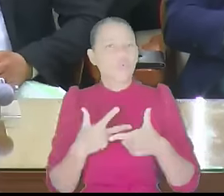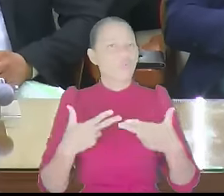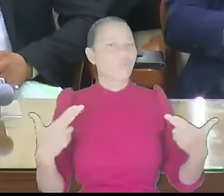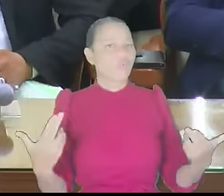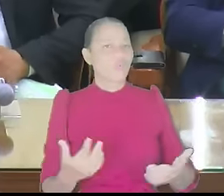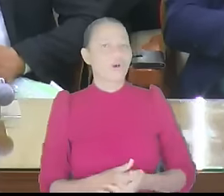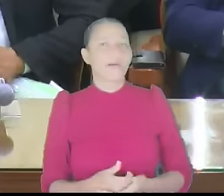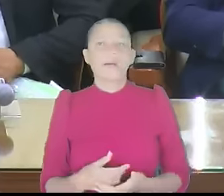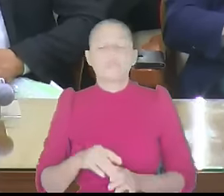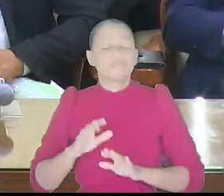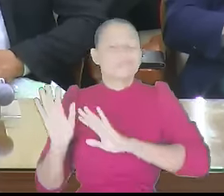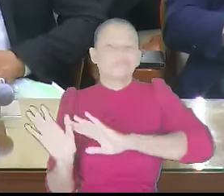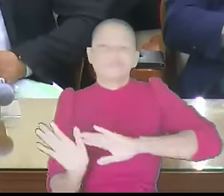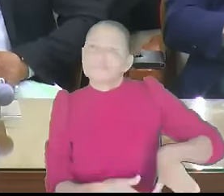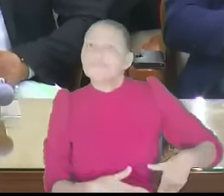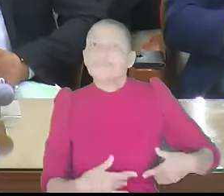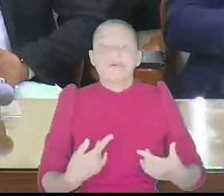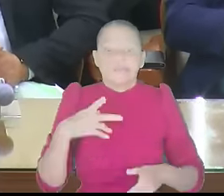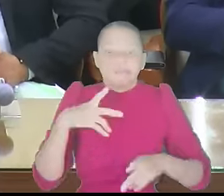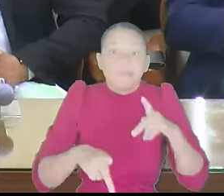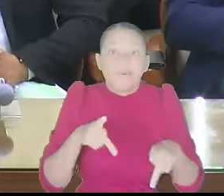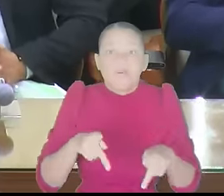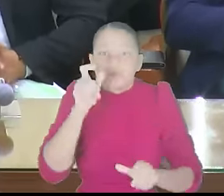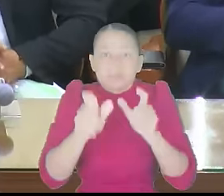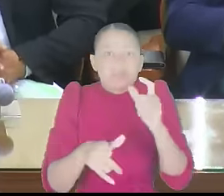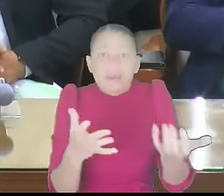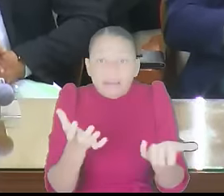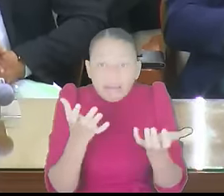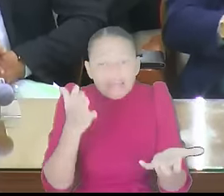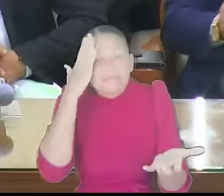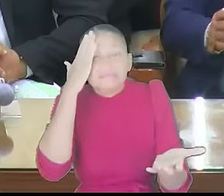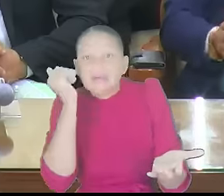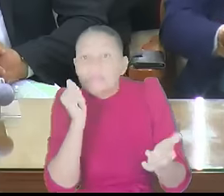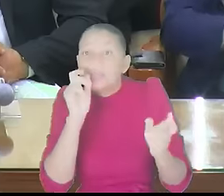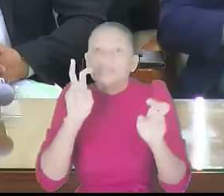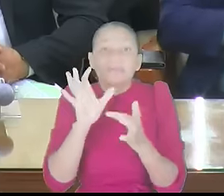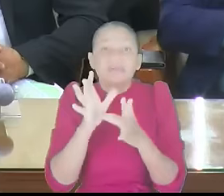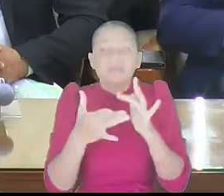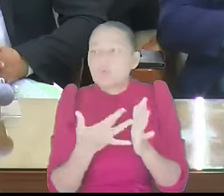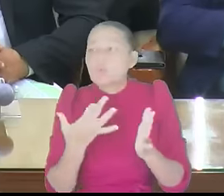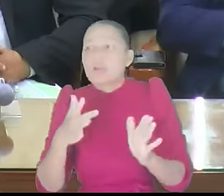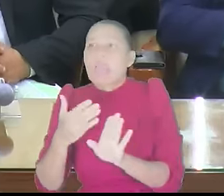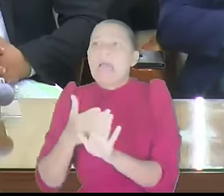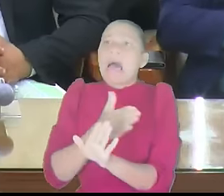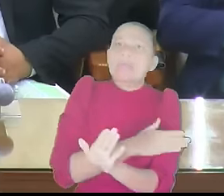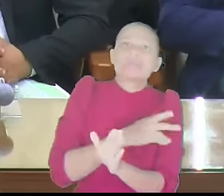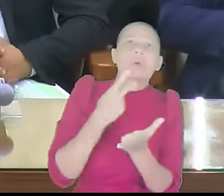povo quer saber de Jesus, não quer saber da sua vida pregressa, não quer saber de nada.